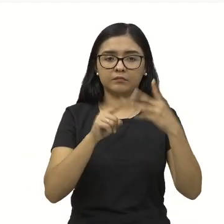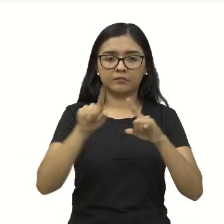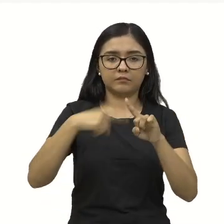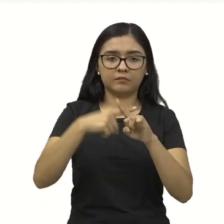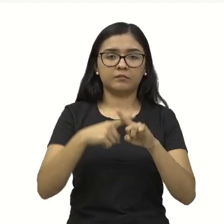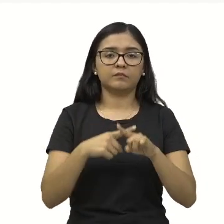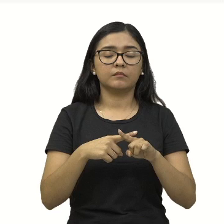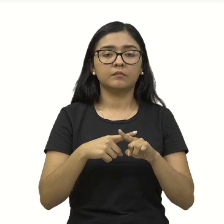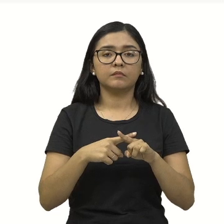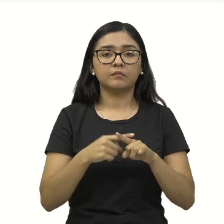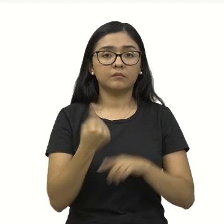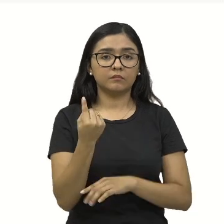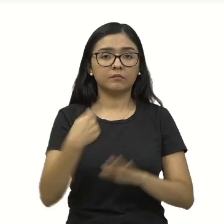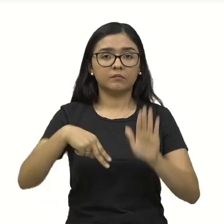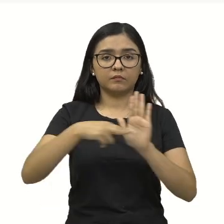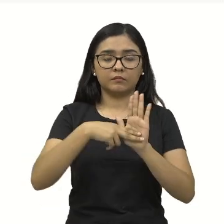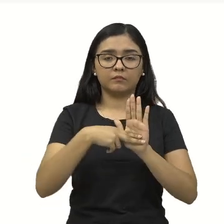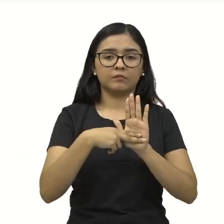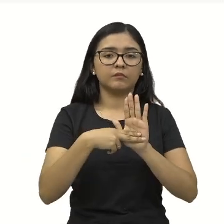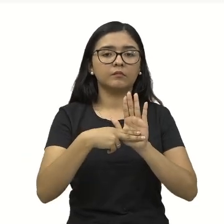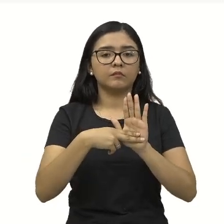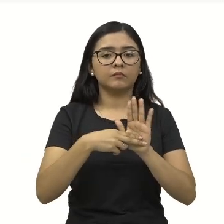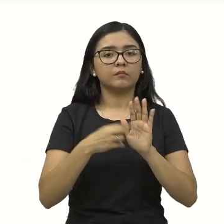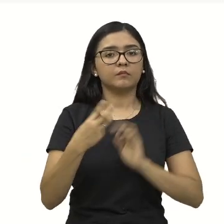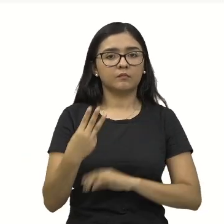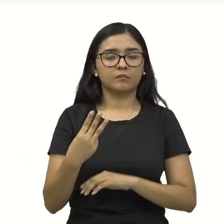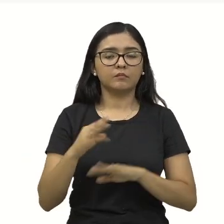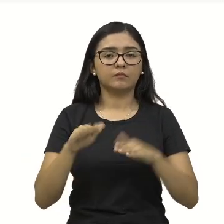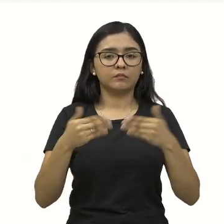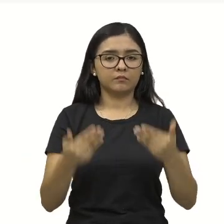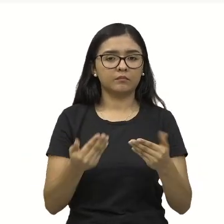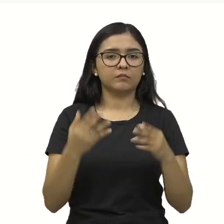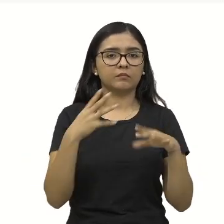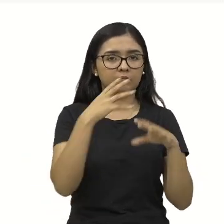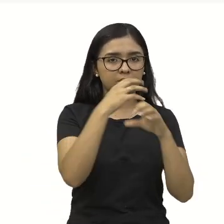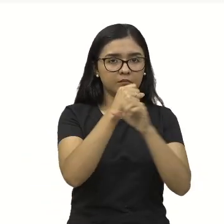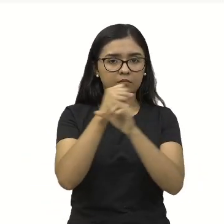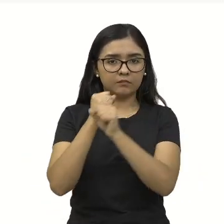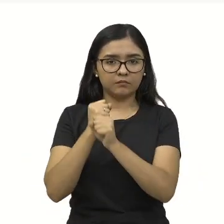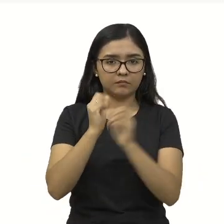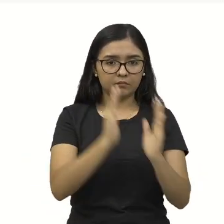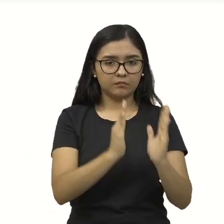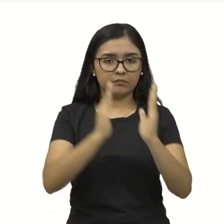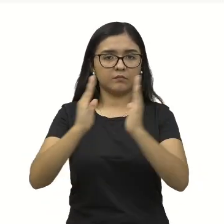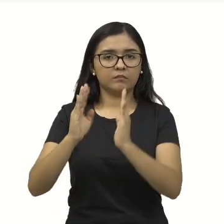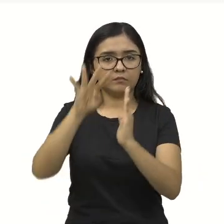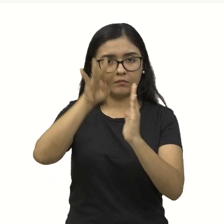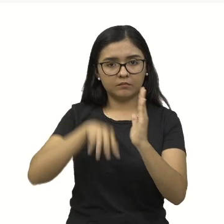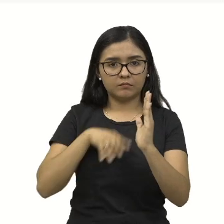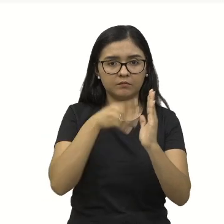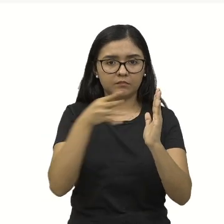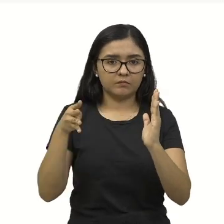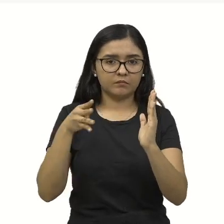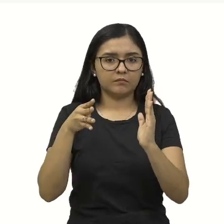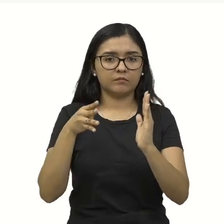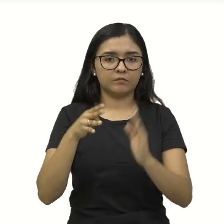que é igual a 3. Pronto. Aqui está o resultado. Vou até colocar aqui, ó.